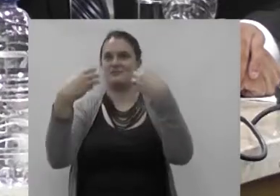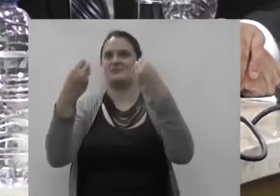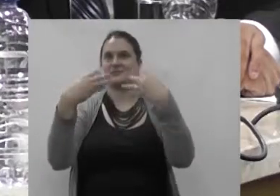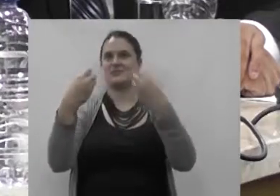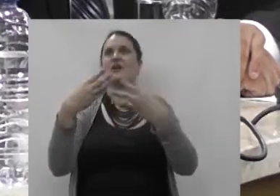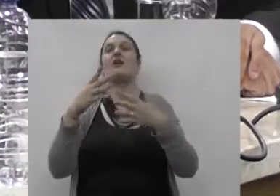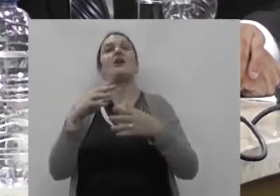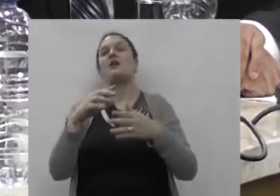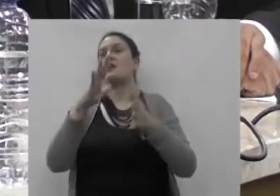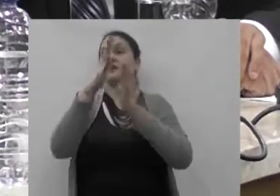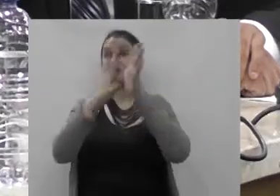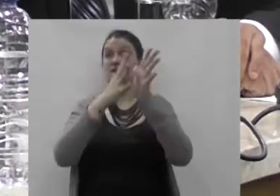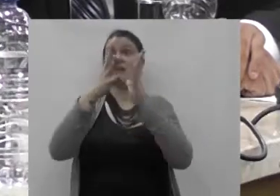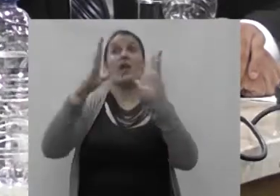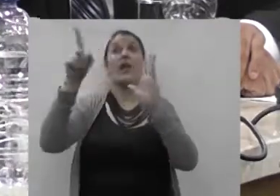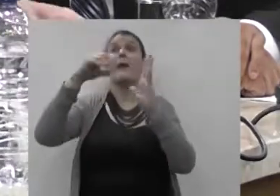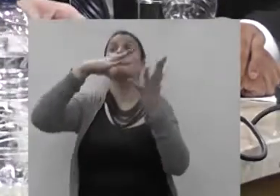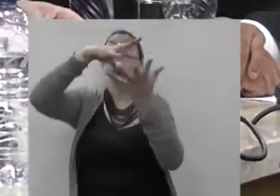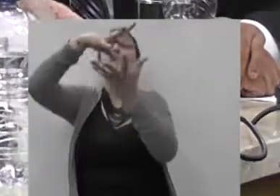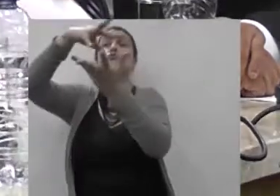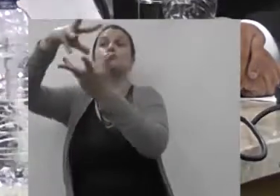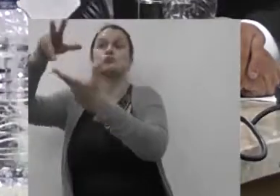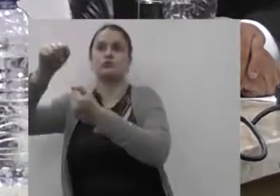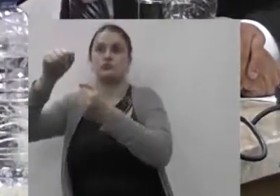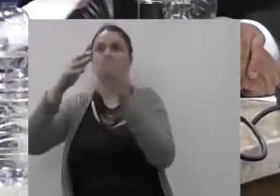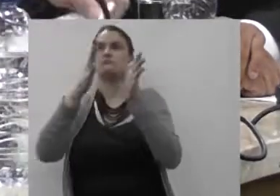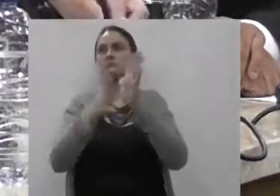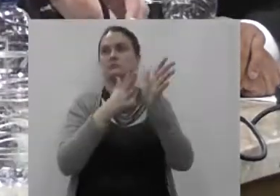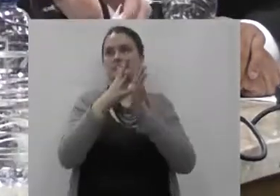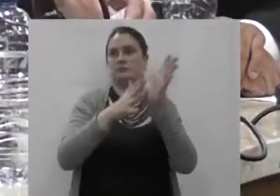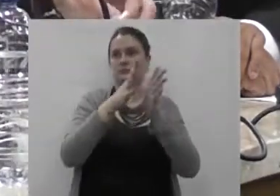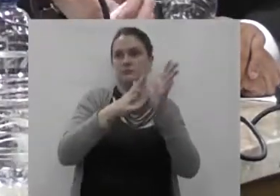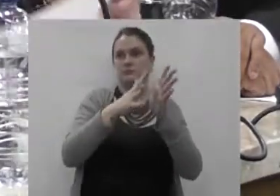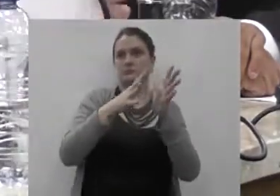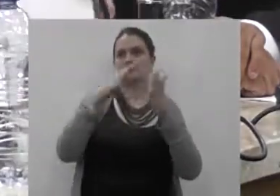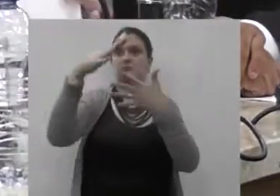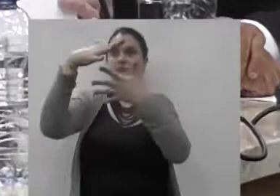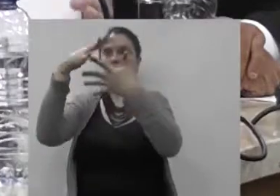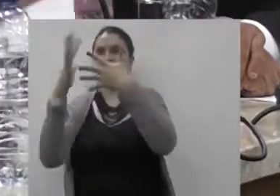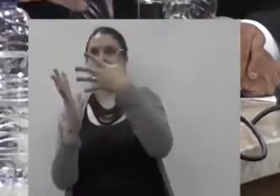um eucalipto bem na frente da casa, foi citada